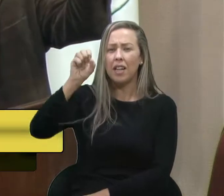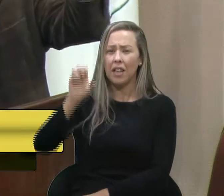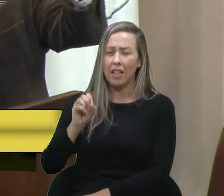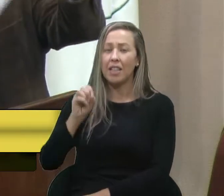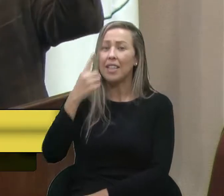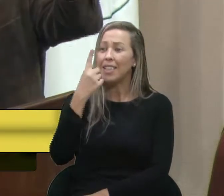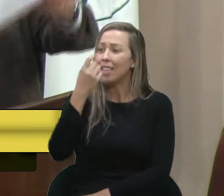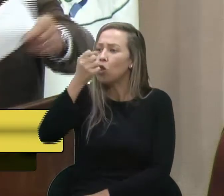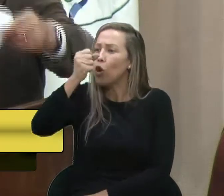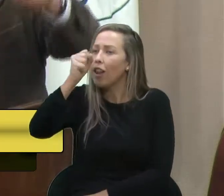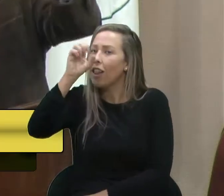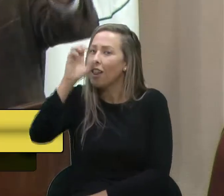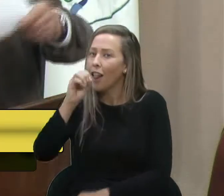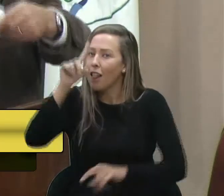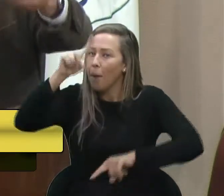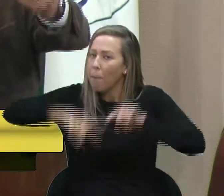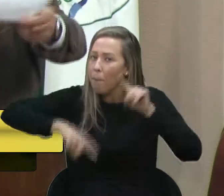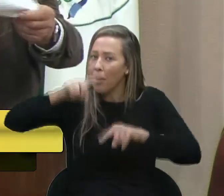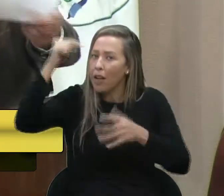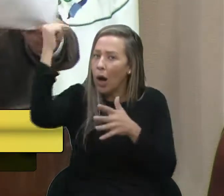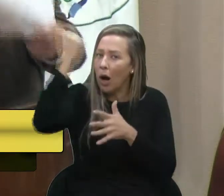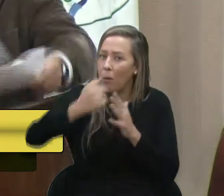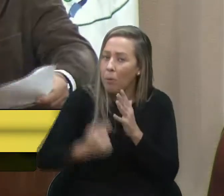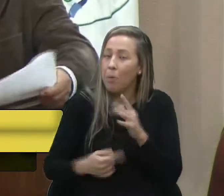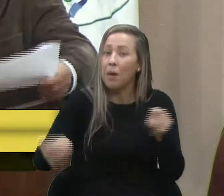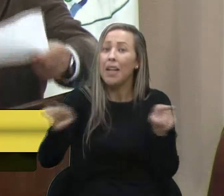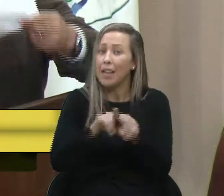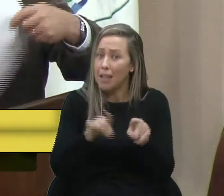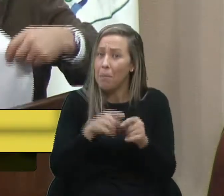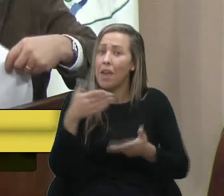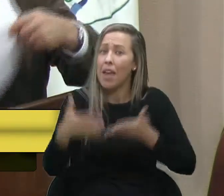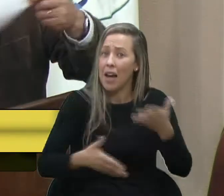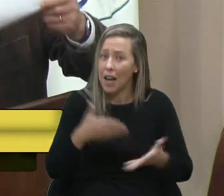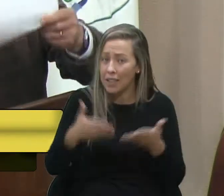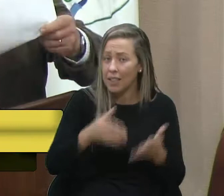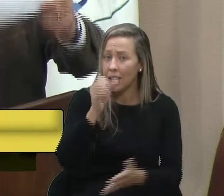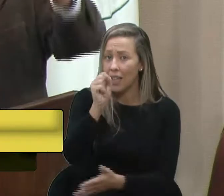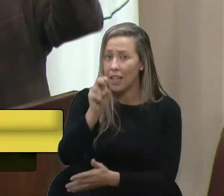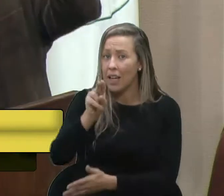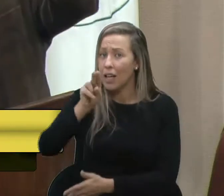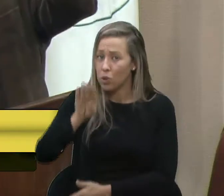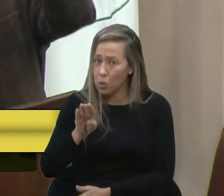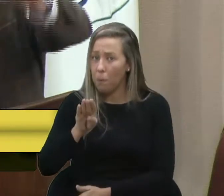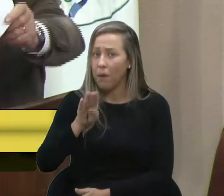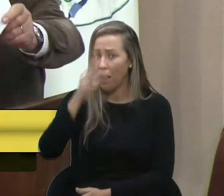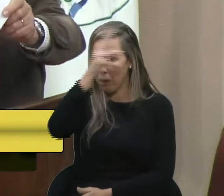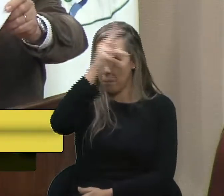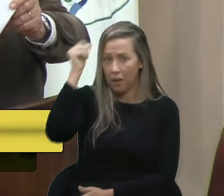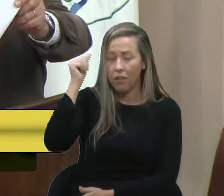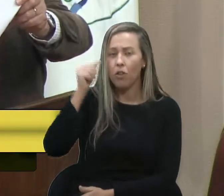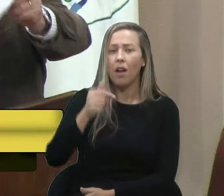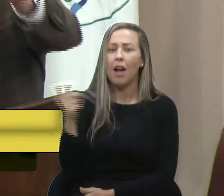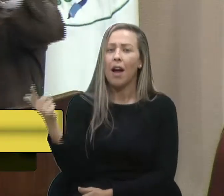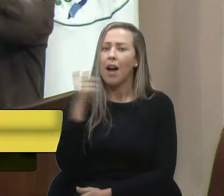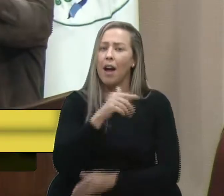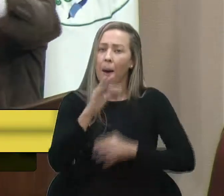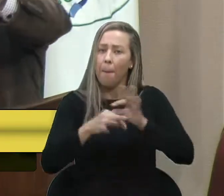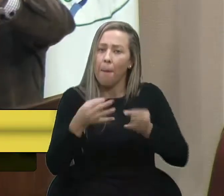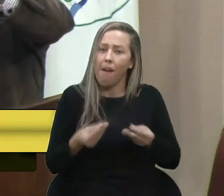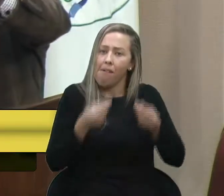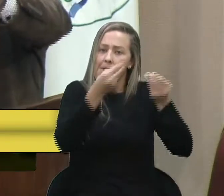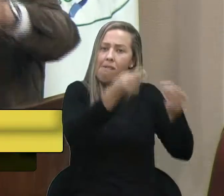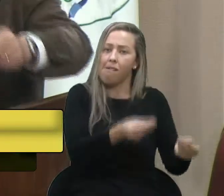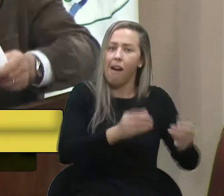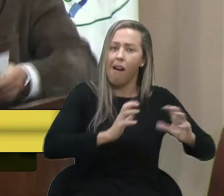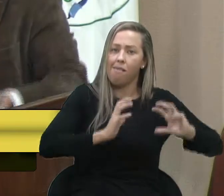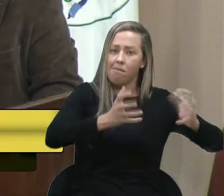poder atender a cidade e as subprefeituras. Que Galópolis ganhou uma patrola, uma declaração de